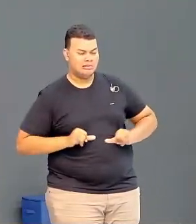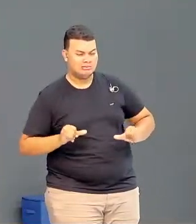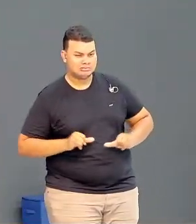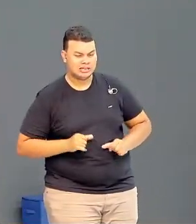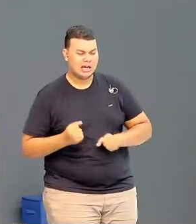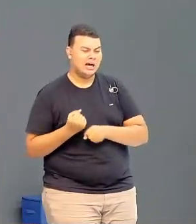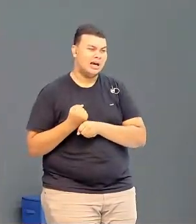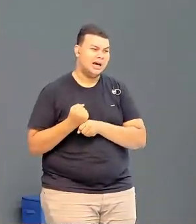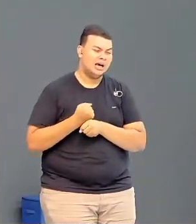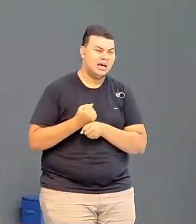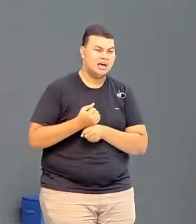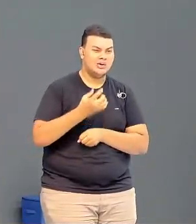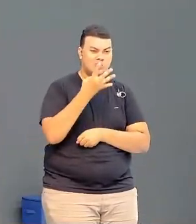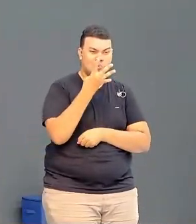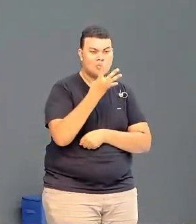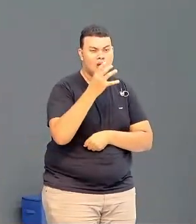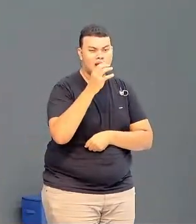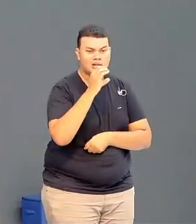Egito durou